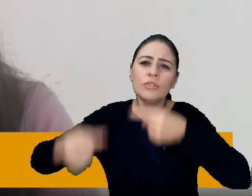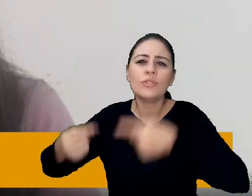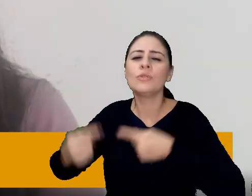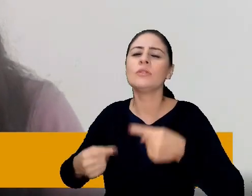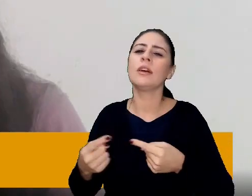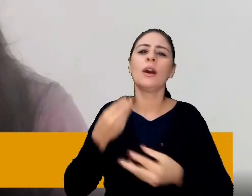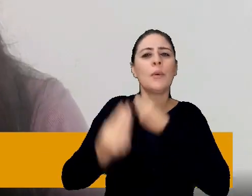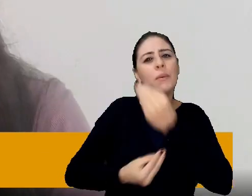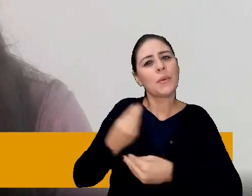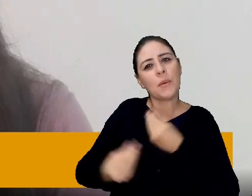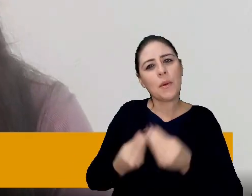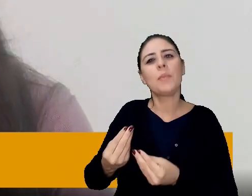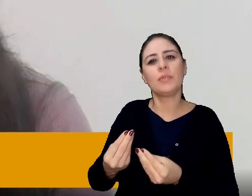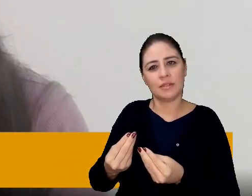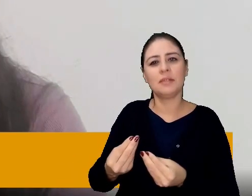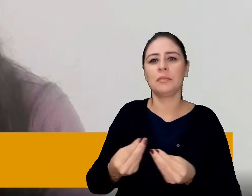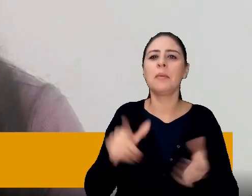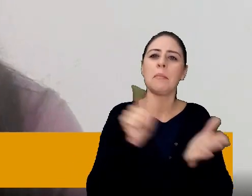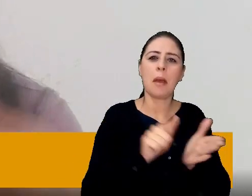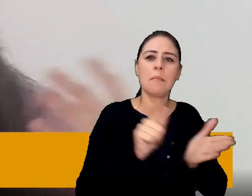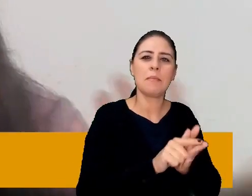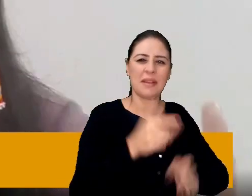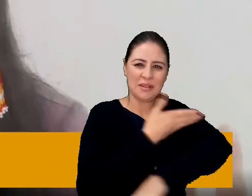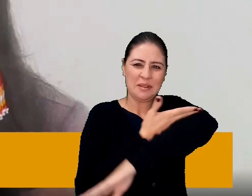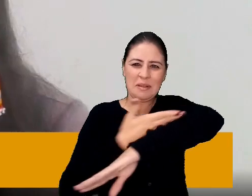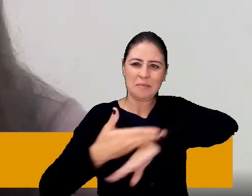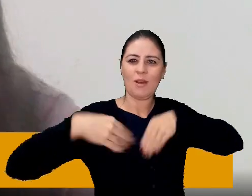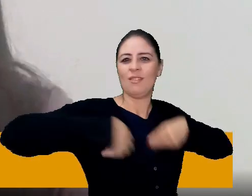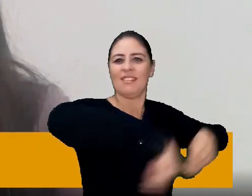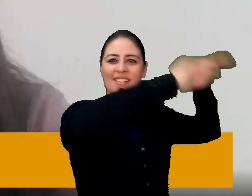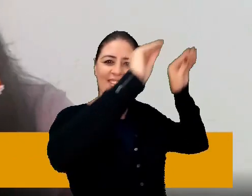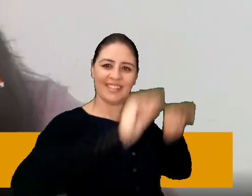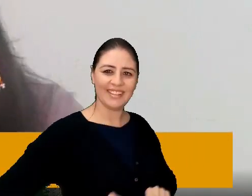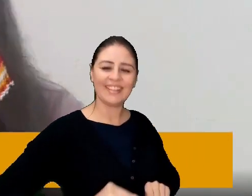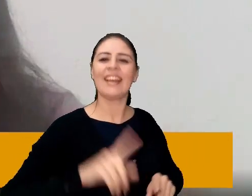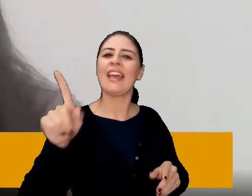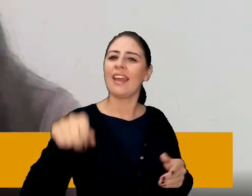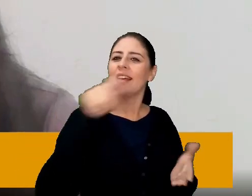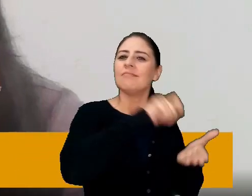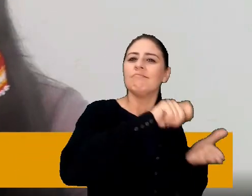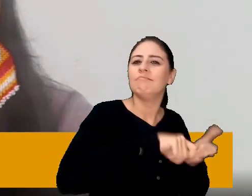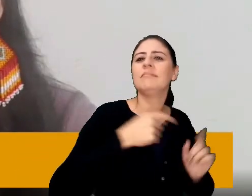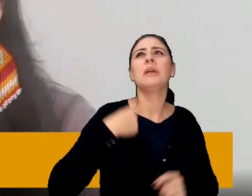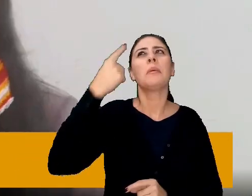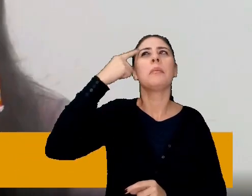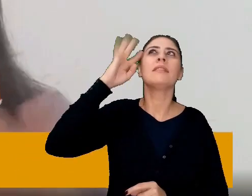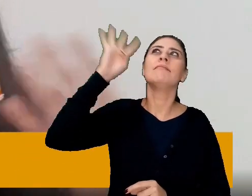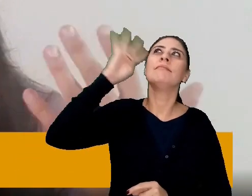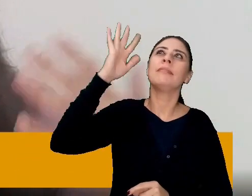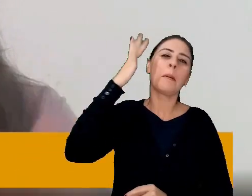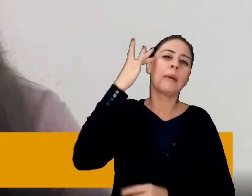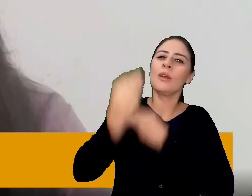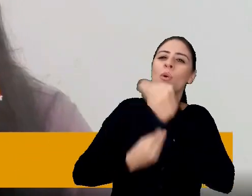fazer... a gente fez vários momentos, assim, de estender o papel pardo mesmo, e isso